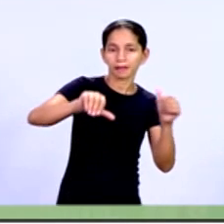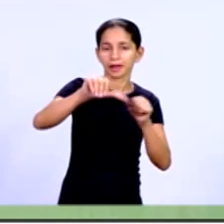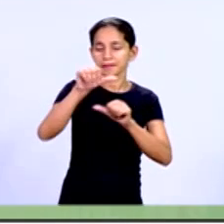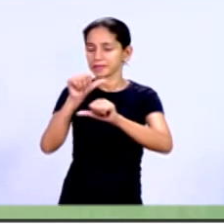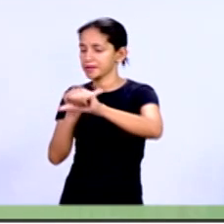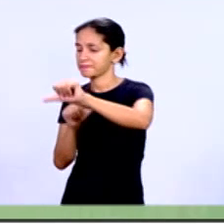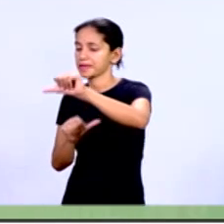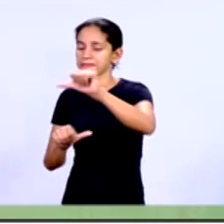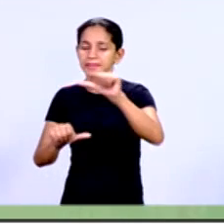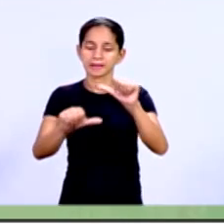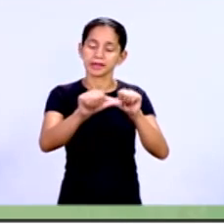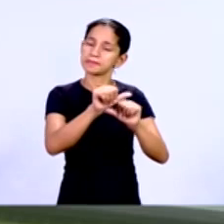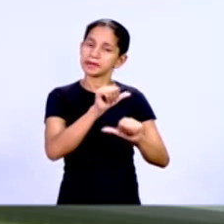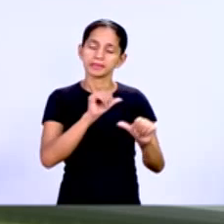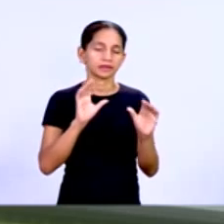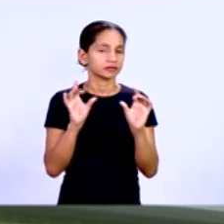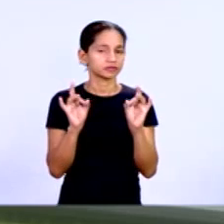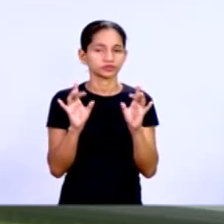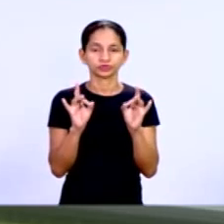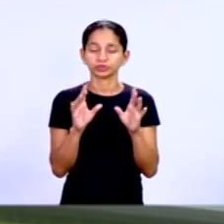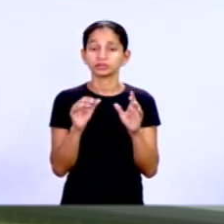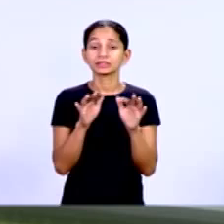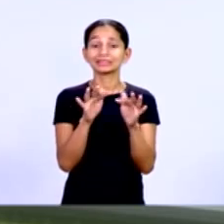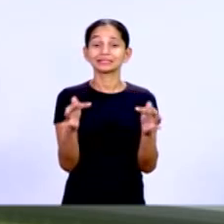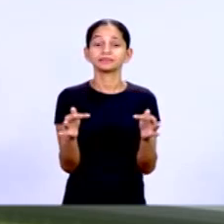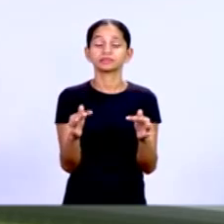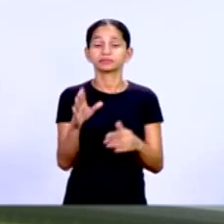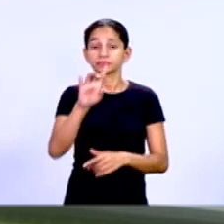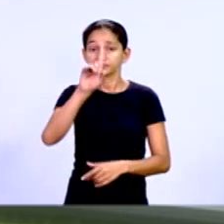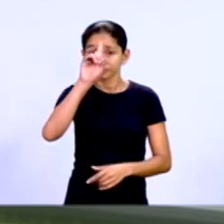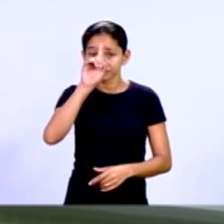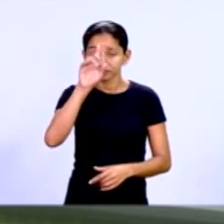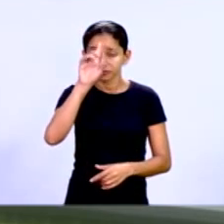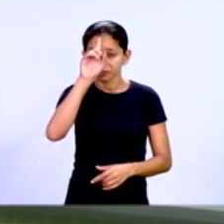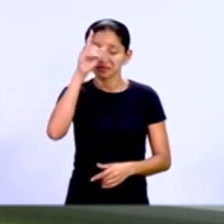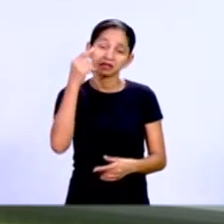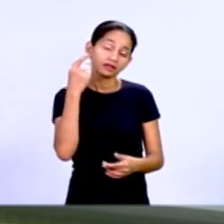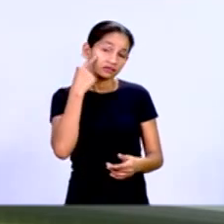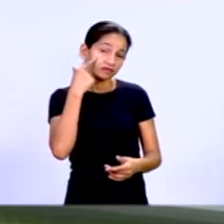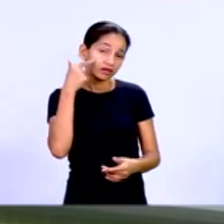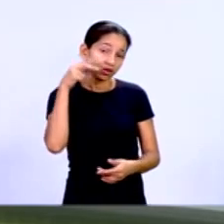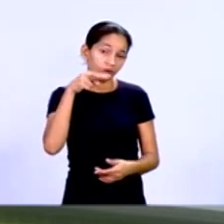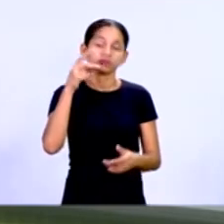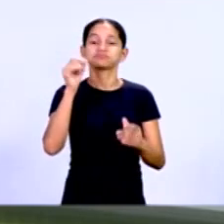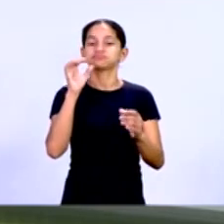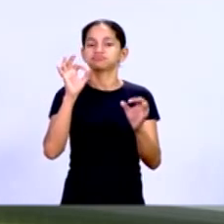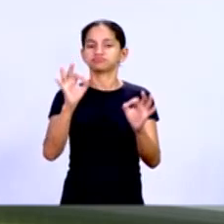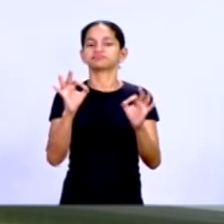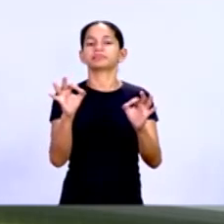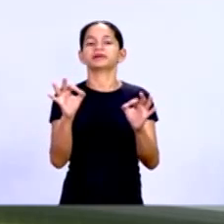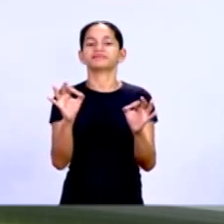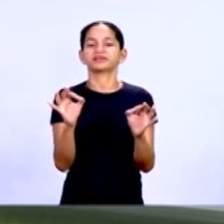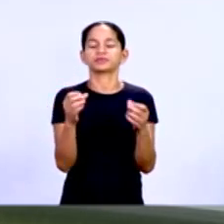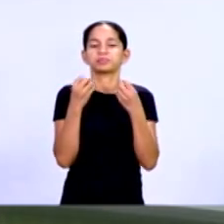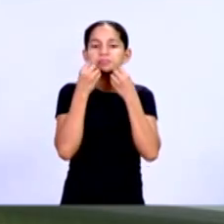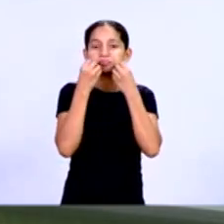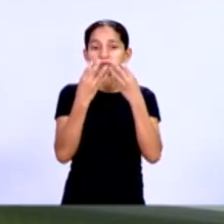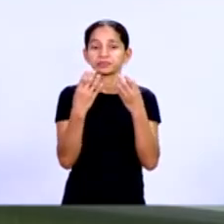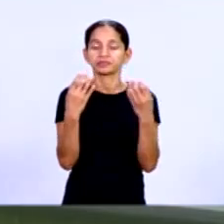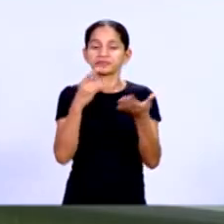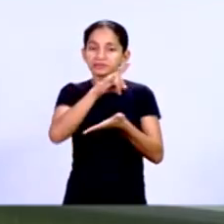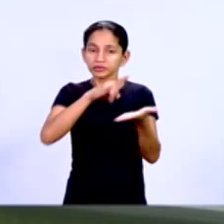investimento, recebe um título de contrapartida, que é a garantia que você aplicou aquele dinheiro, e é o documento hábil para que